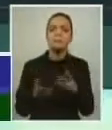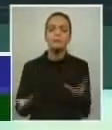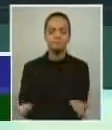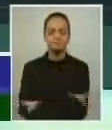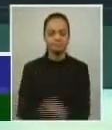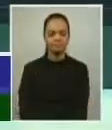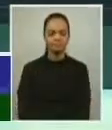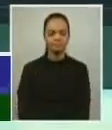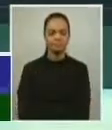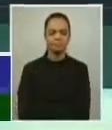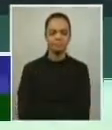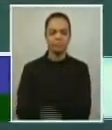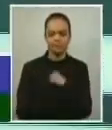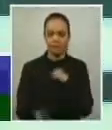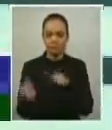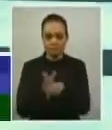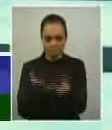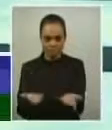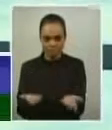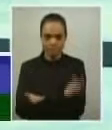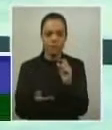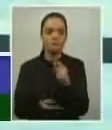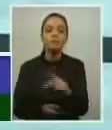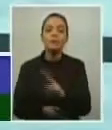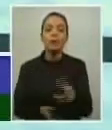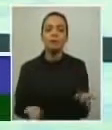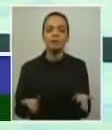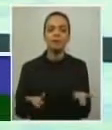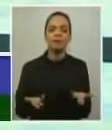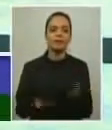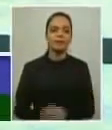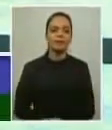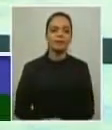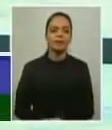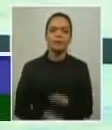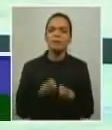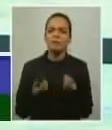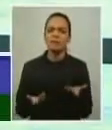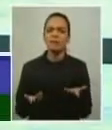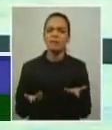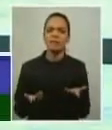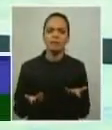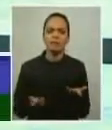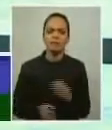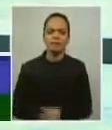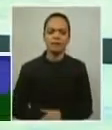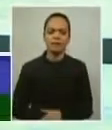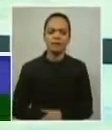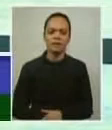representação perguntando para você aqui isso como é que é o nome e como